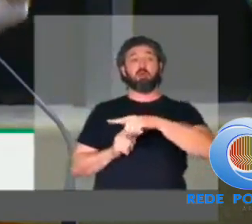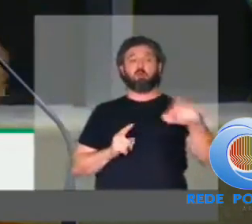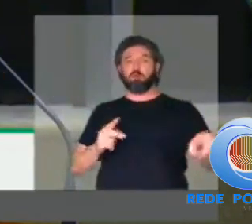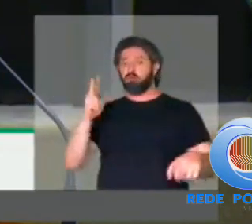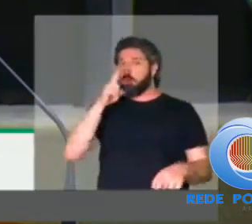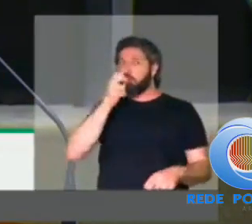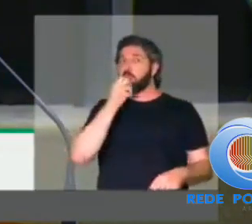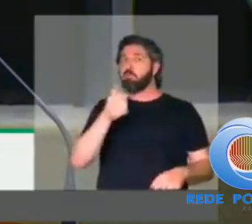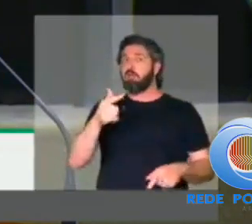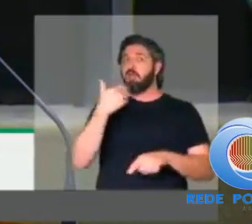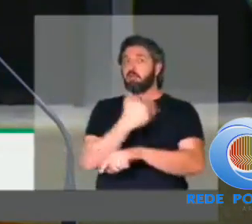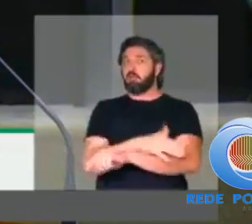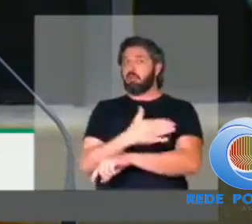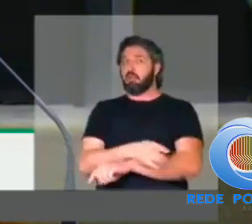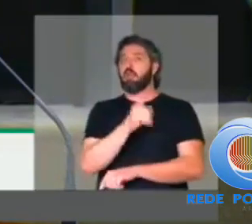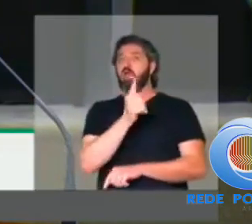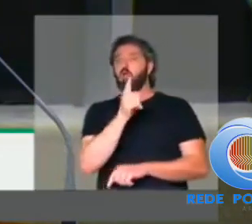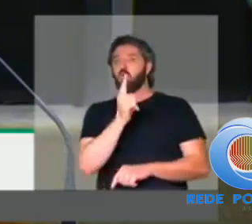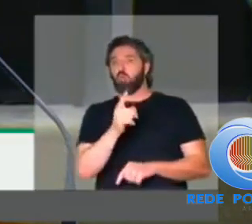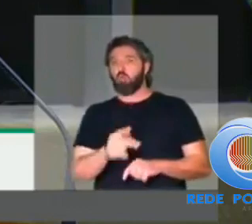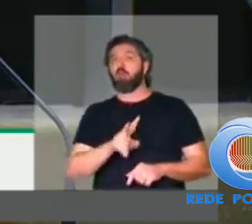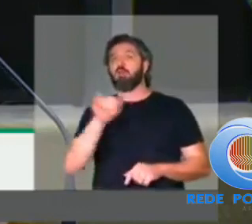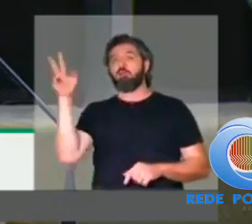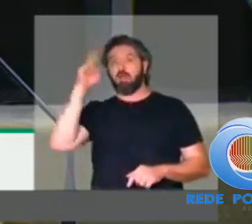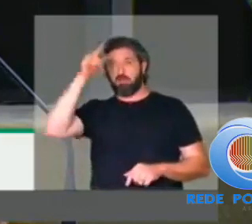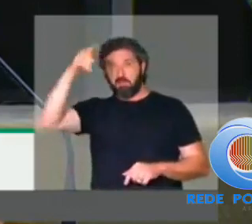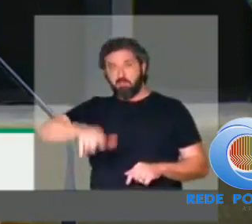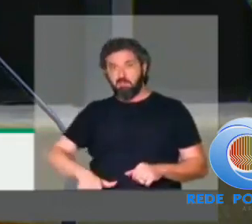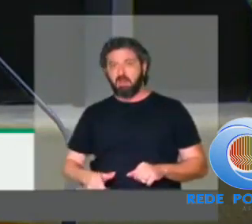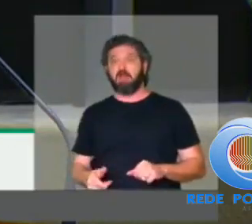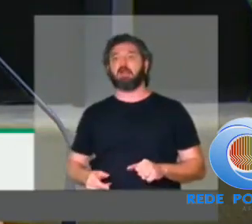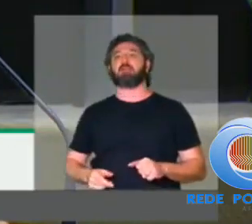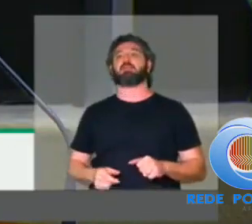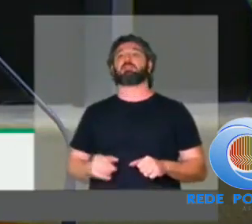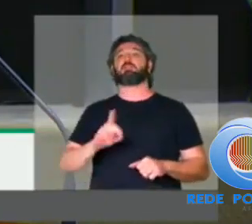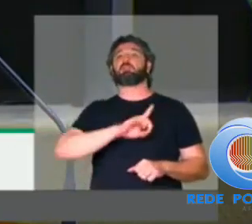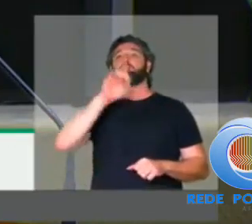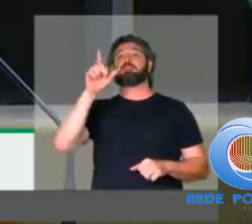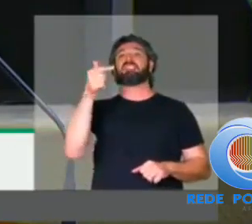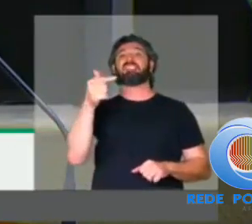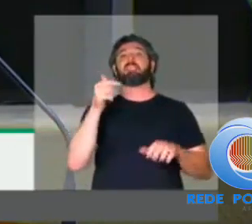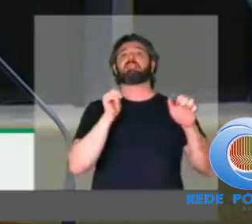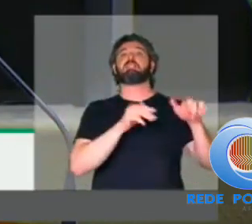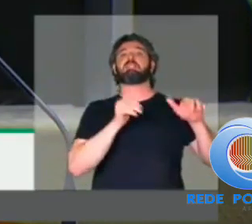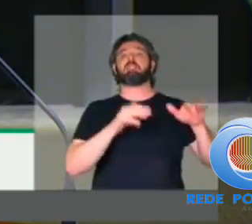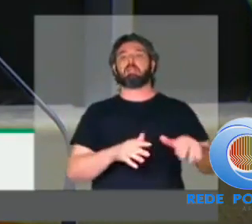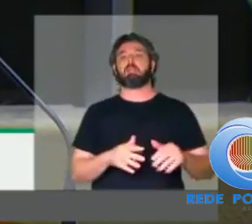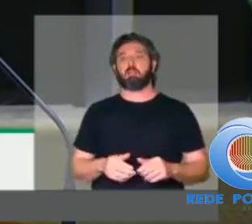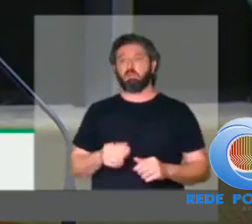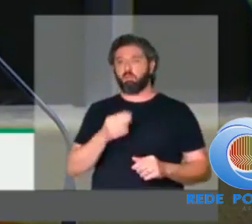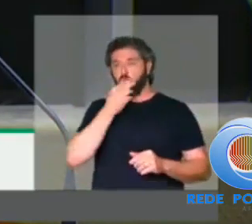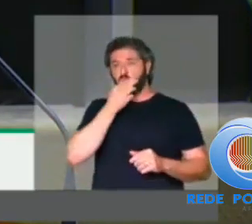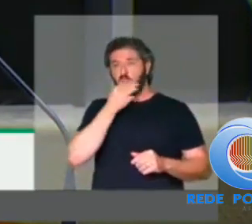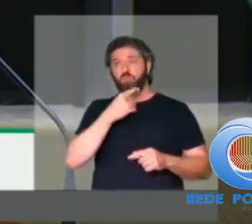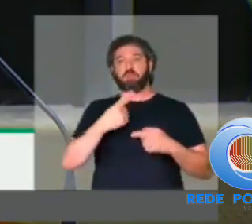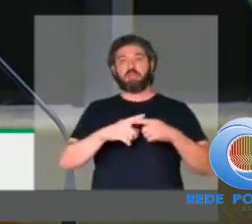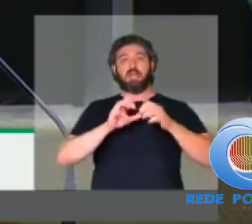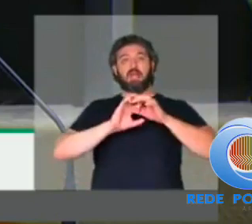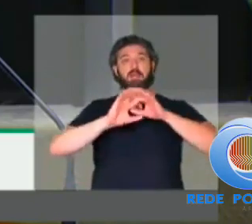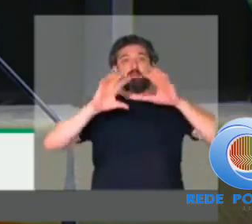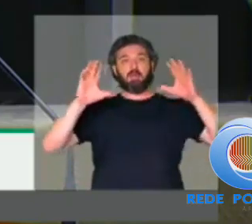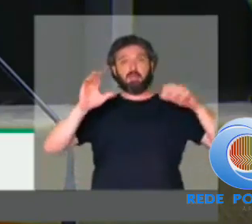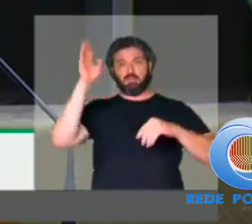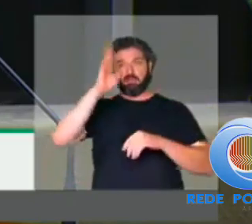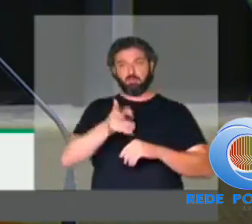muito lembrados nas ruas e serão mais lembrados ainda no dia 7 de setembro, quando a